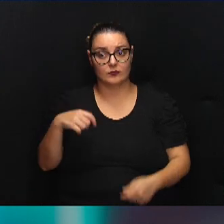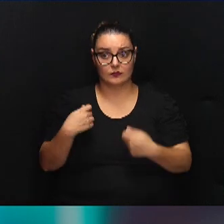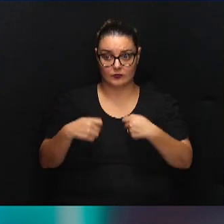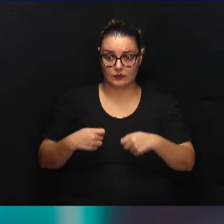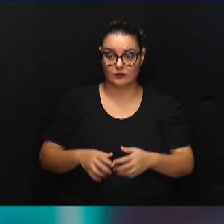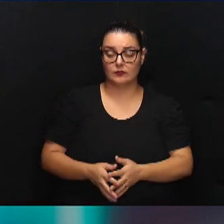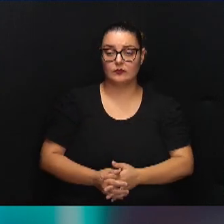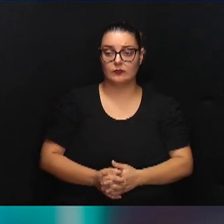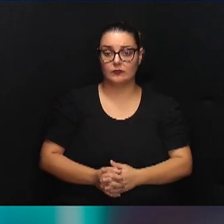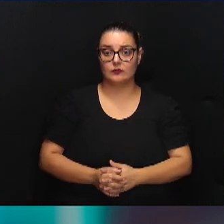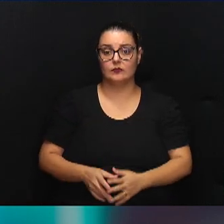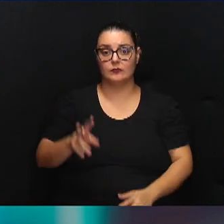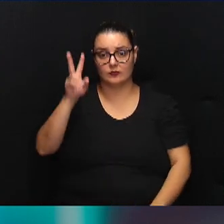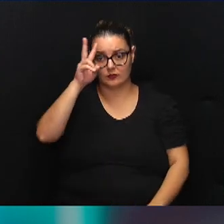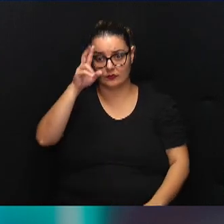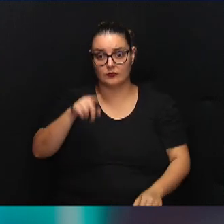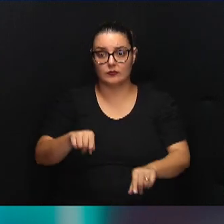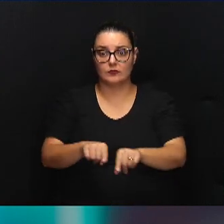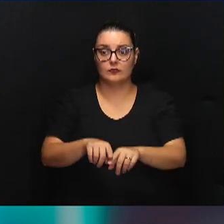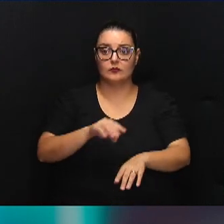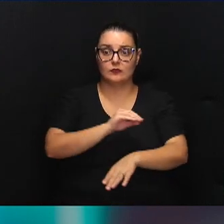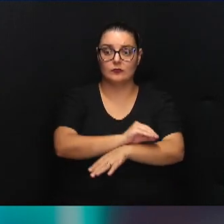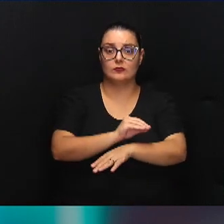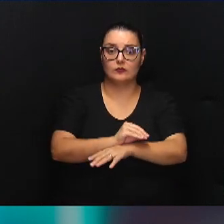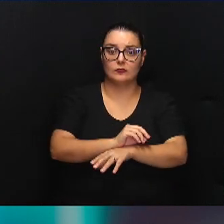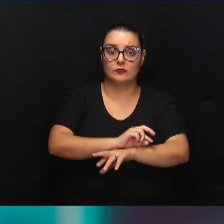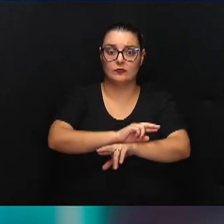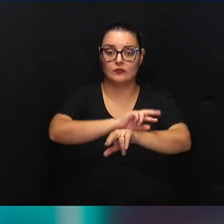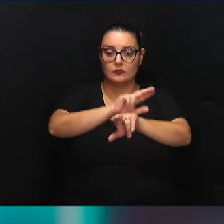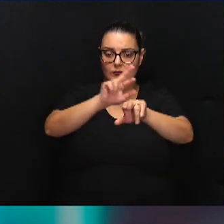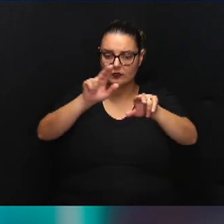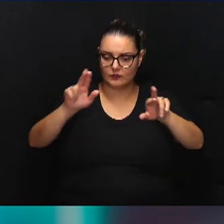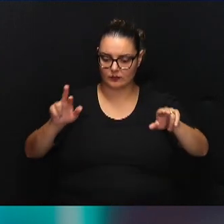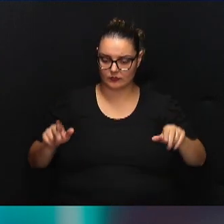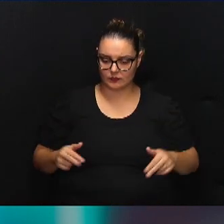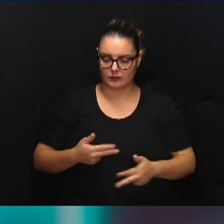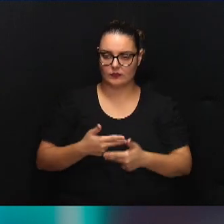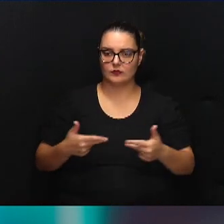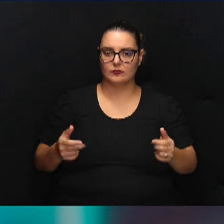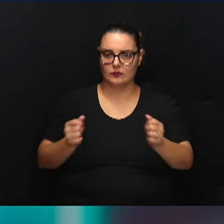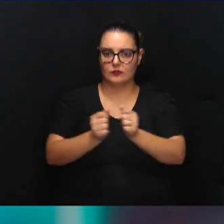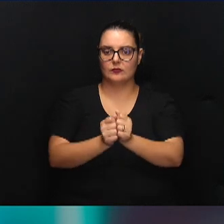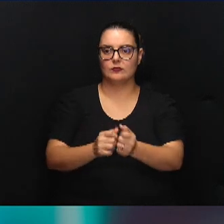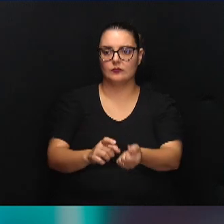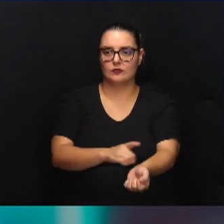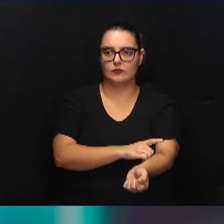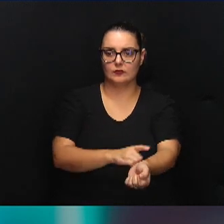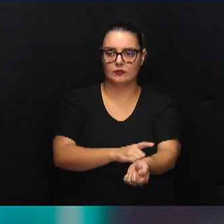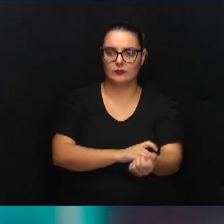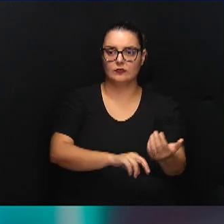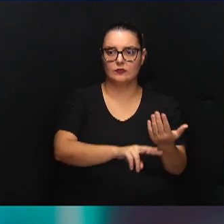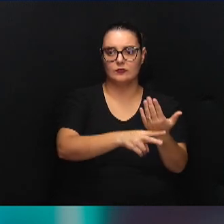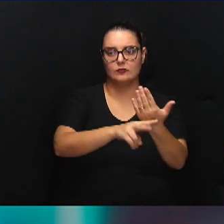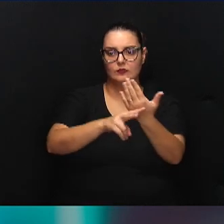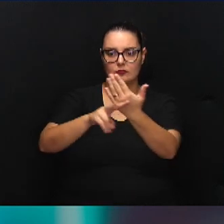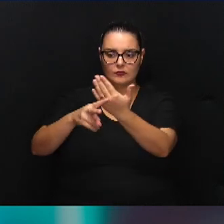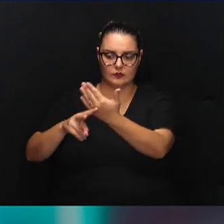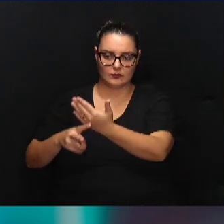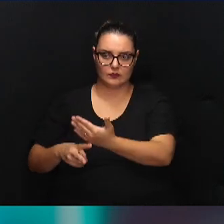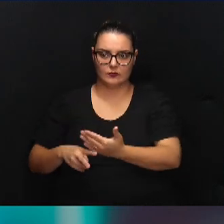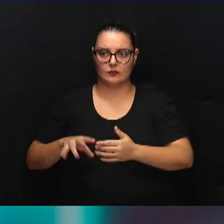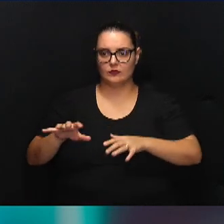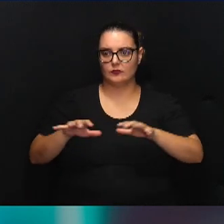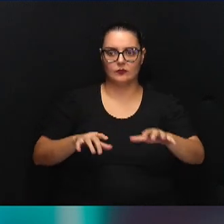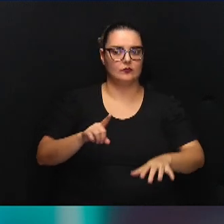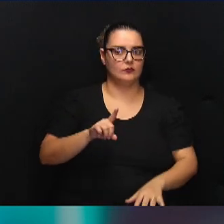E lembrando também que o cuidado ele é multifatorial, porque o diabetes ele tem impacto em vários âmbitos,